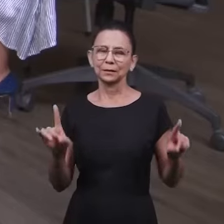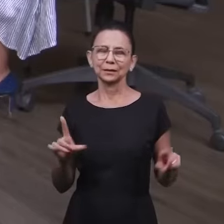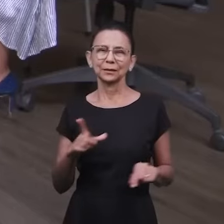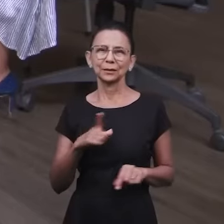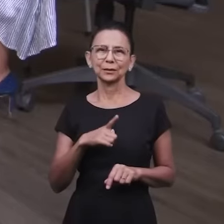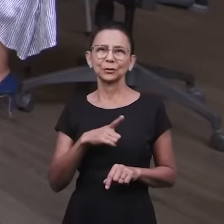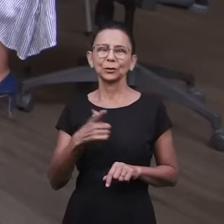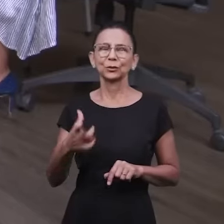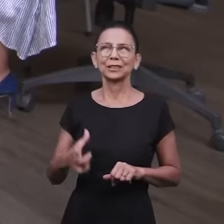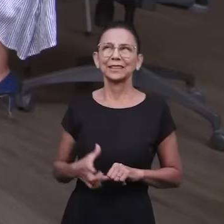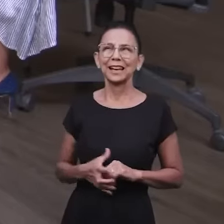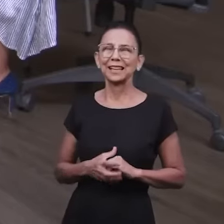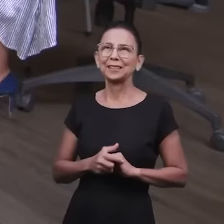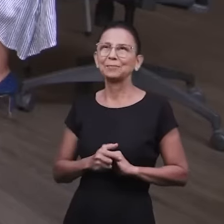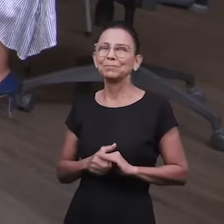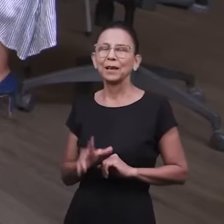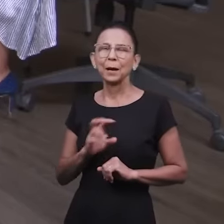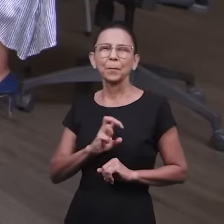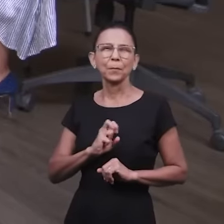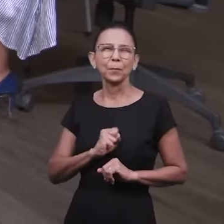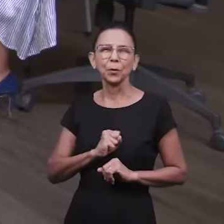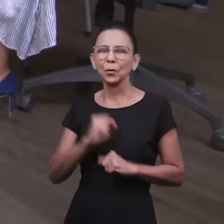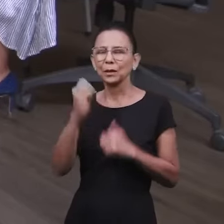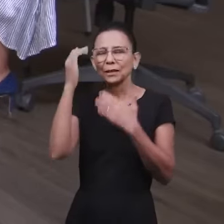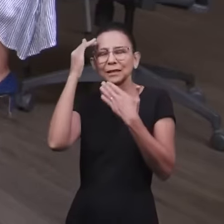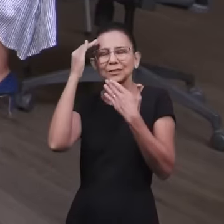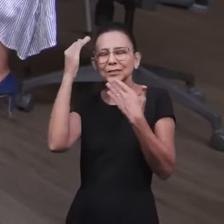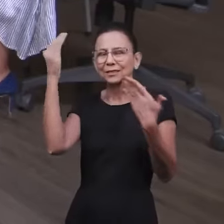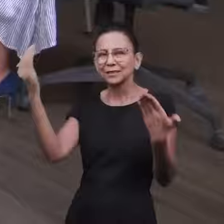Da onde vem essa nota cheia? Vem da alma.